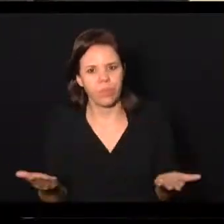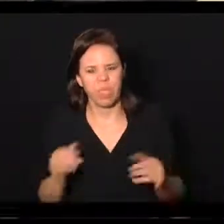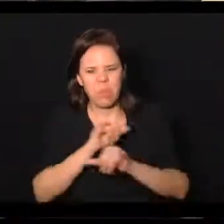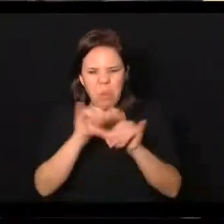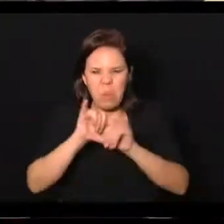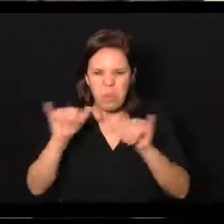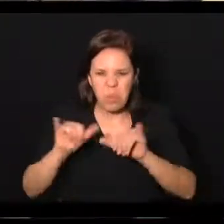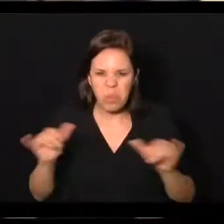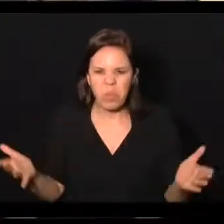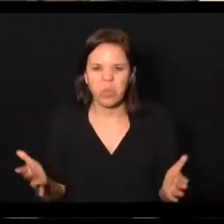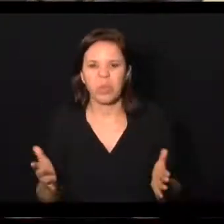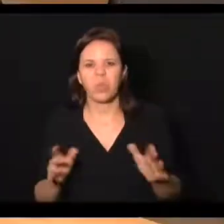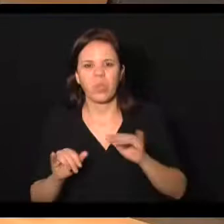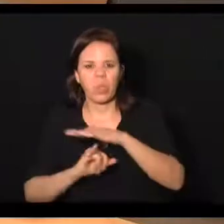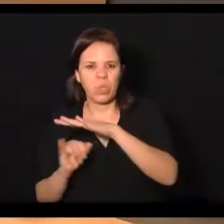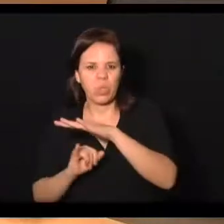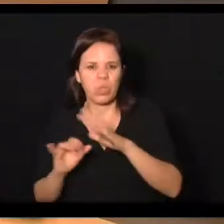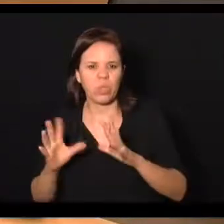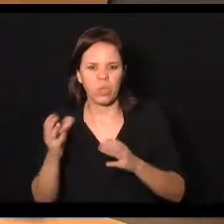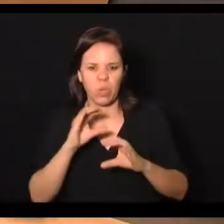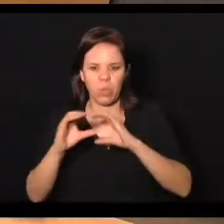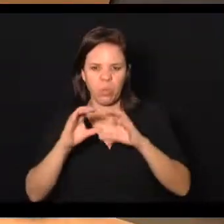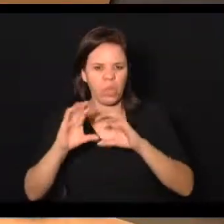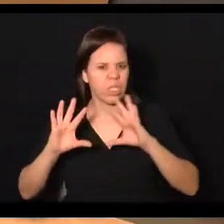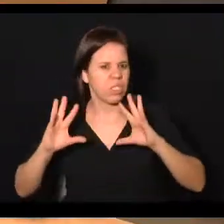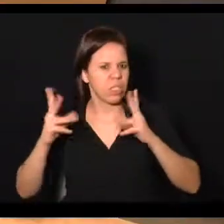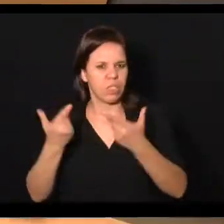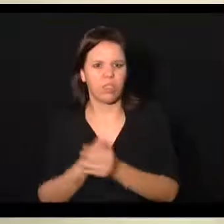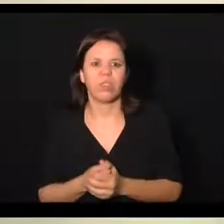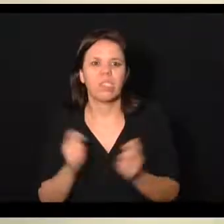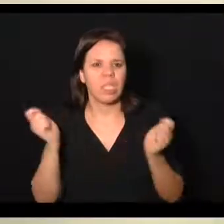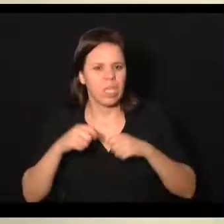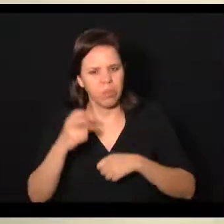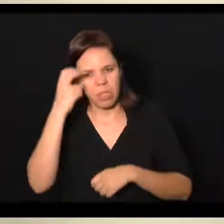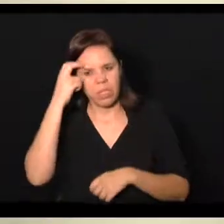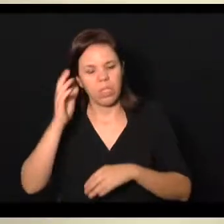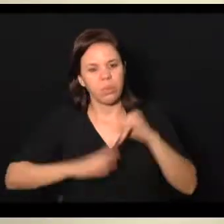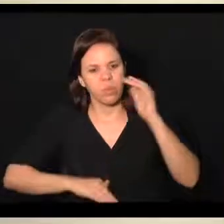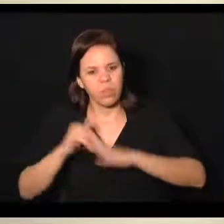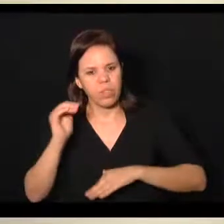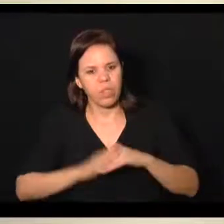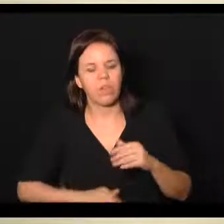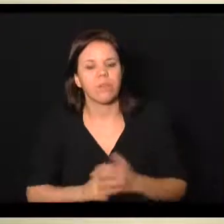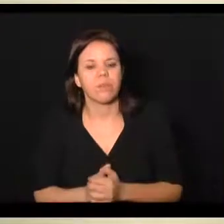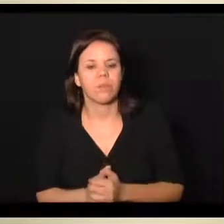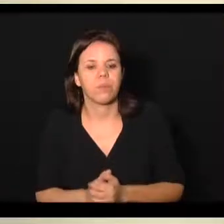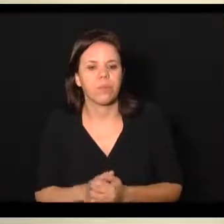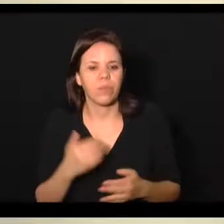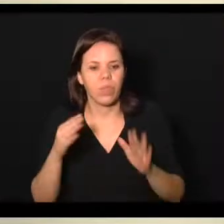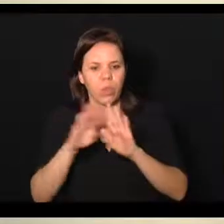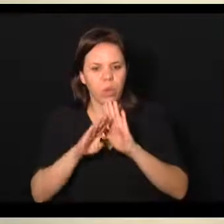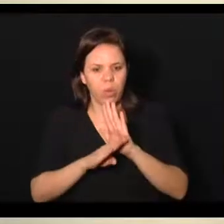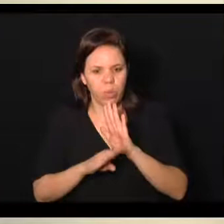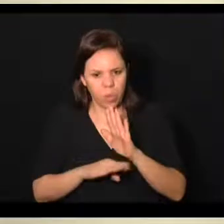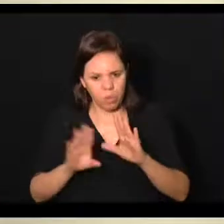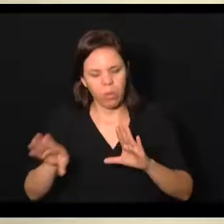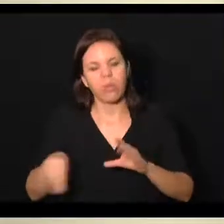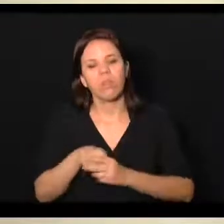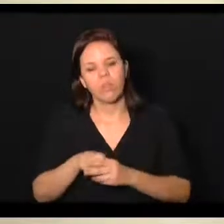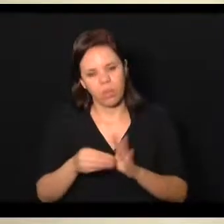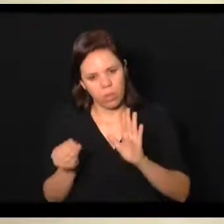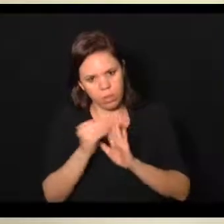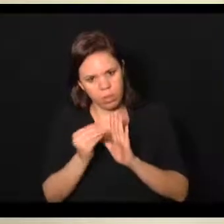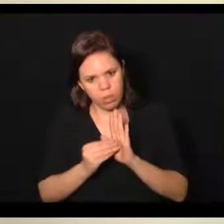campanhas institucionais em meios de comunicação e capacitação de profissionais. O programa passa a fazer parte do